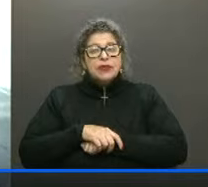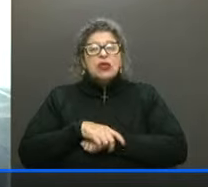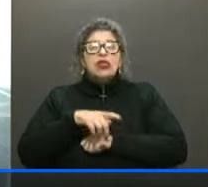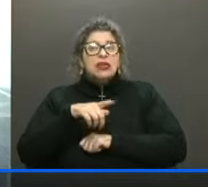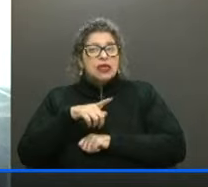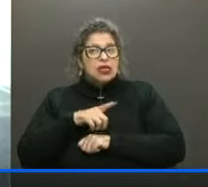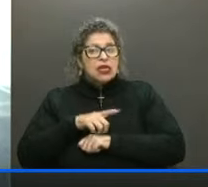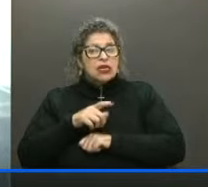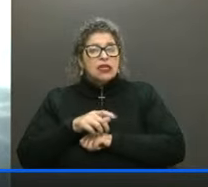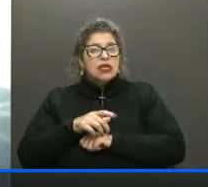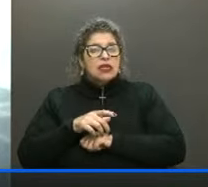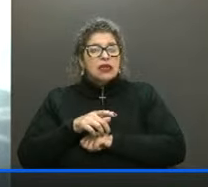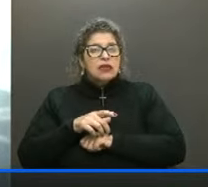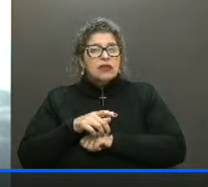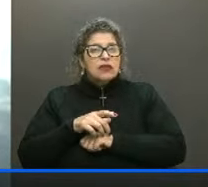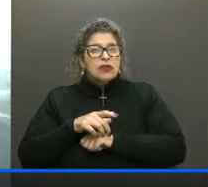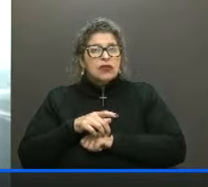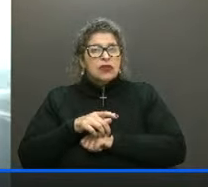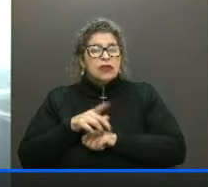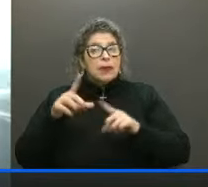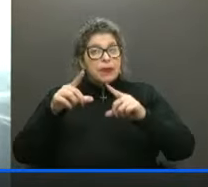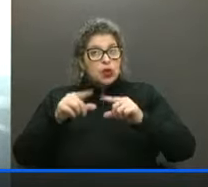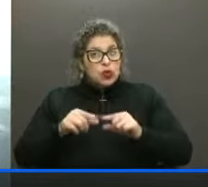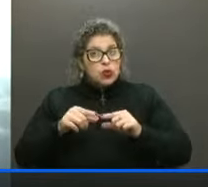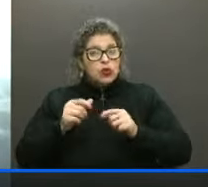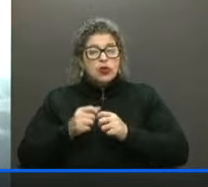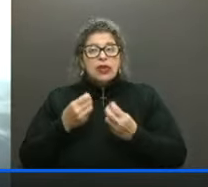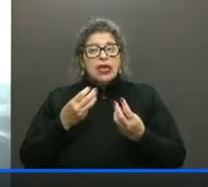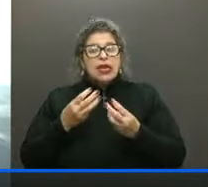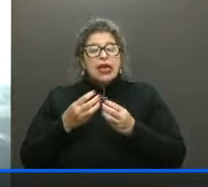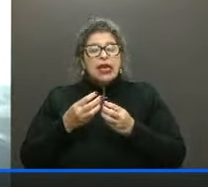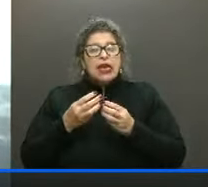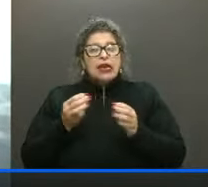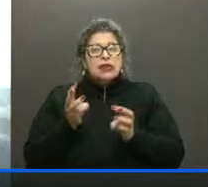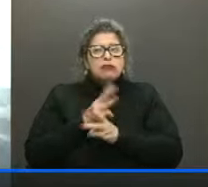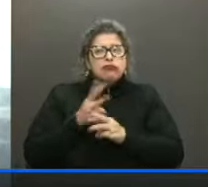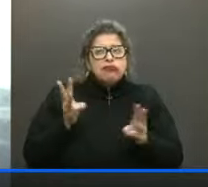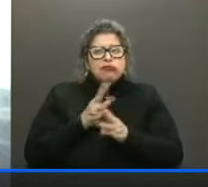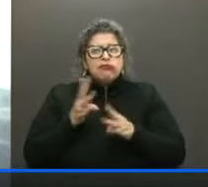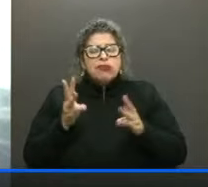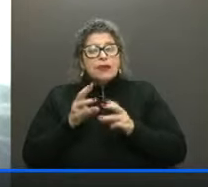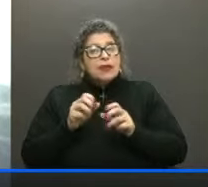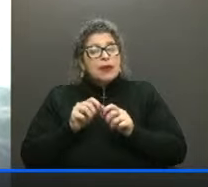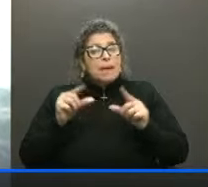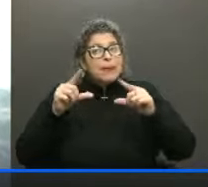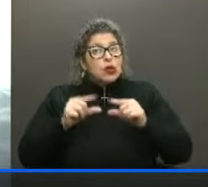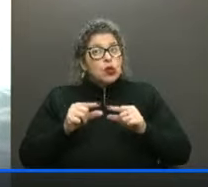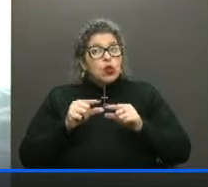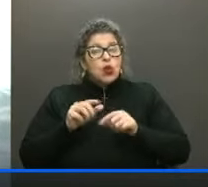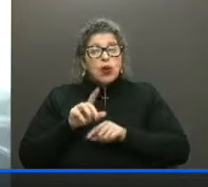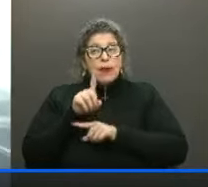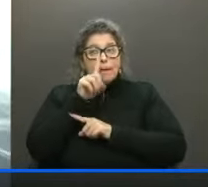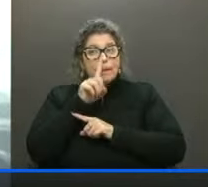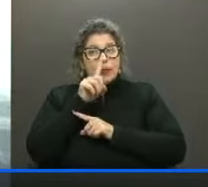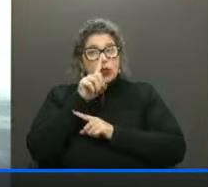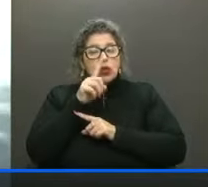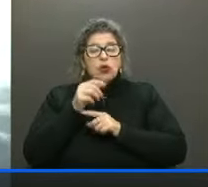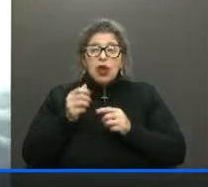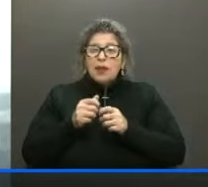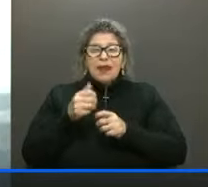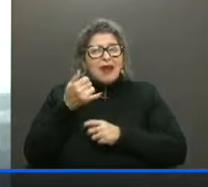circulação seja, um pouco menor e de menor risco para a população. né? Então, até numa certa proteção para as pessoas